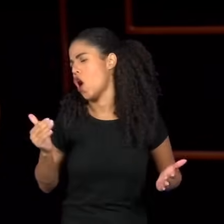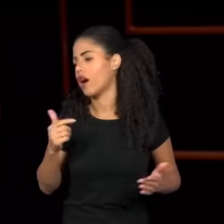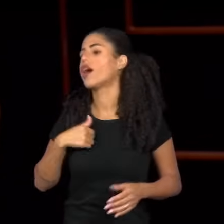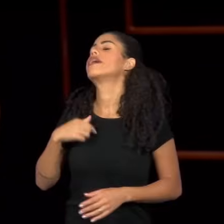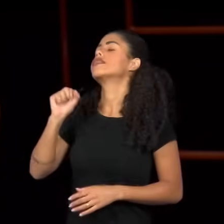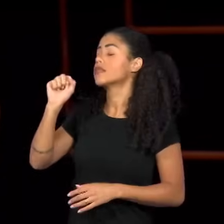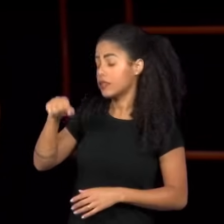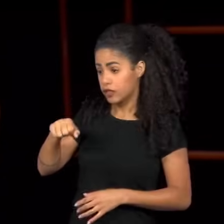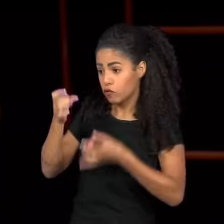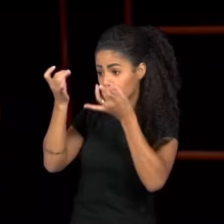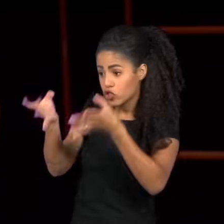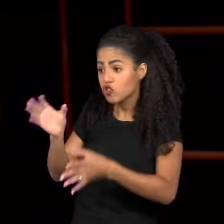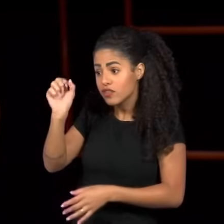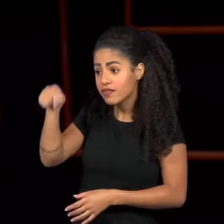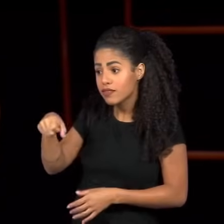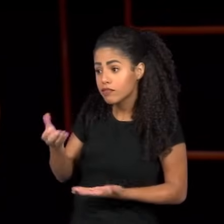Falei,